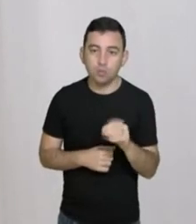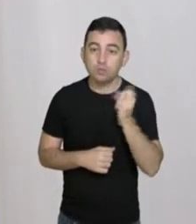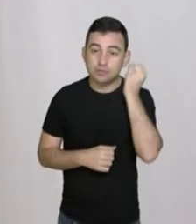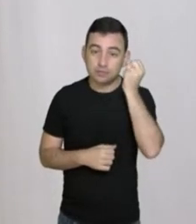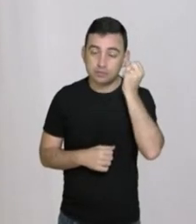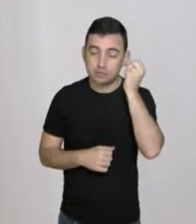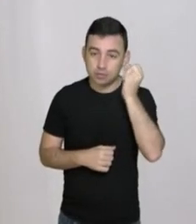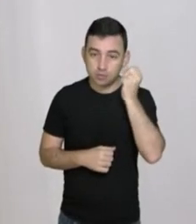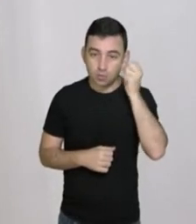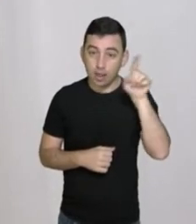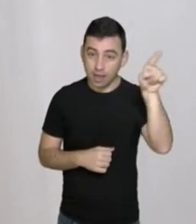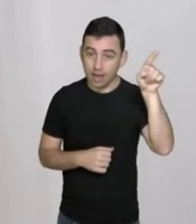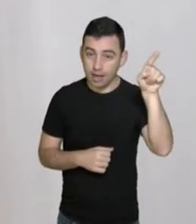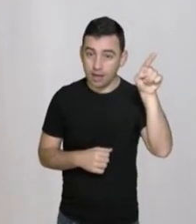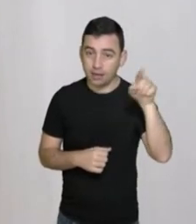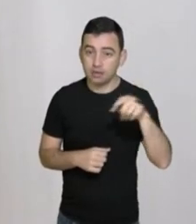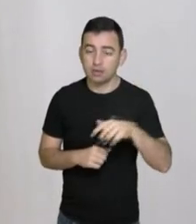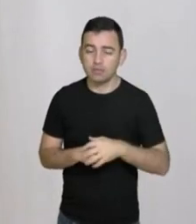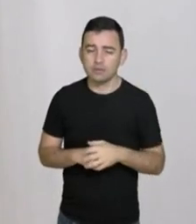do Ceará,